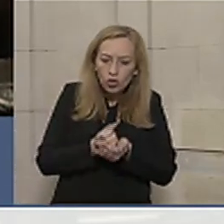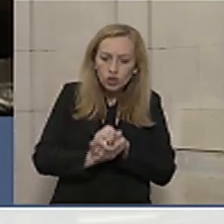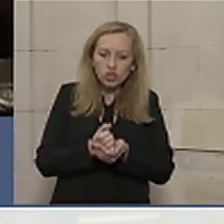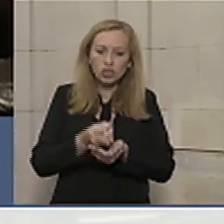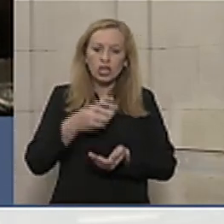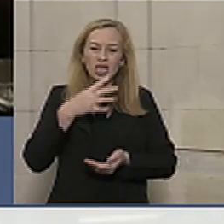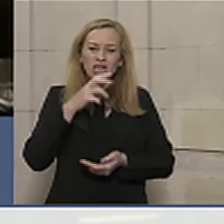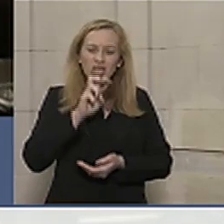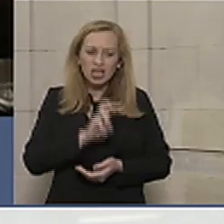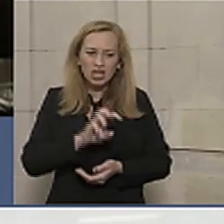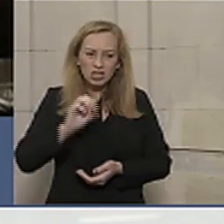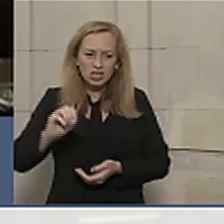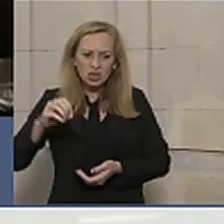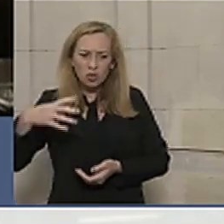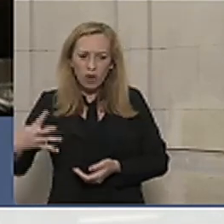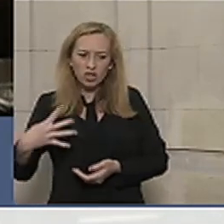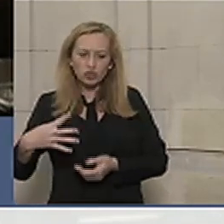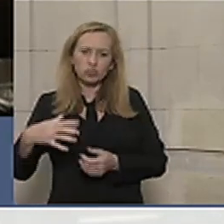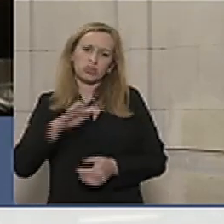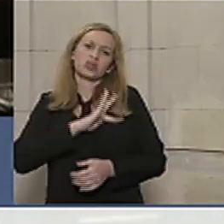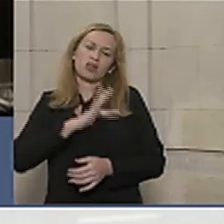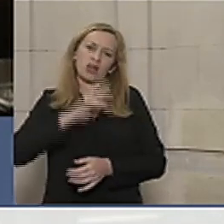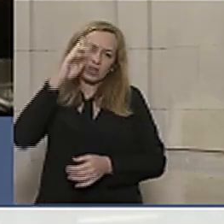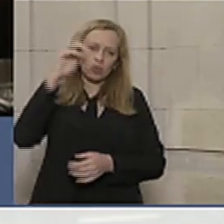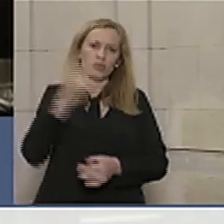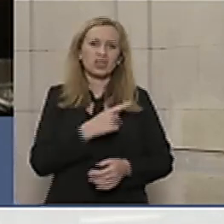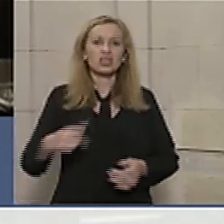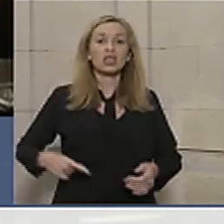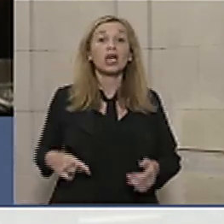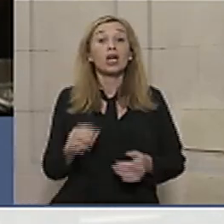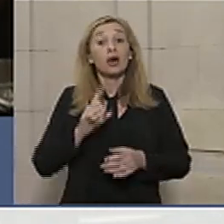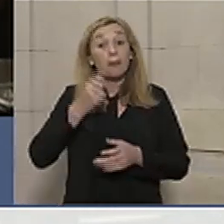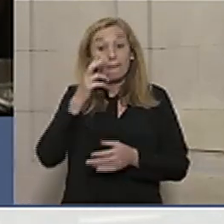policiais, presidente. Um número que, a princípio, parece